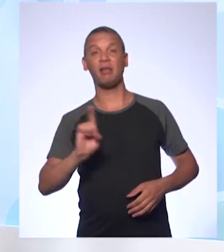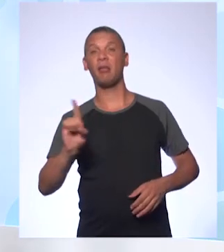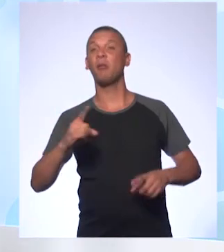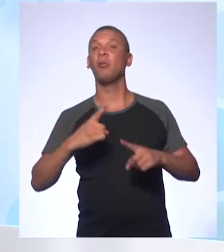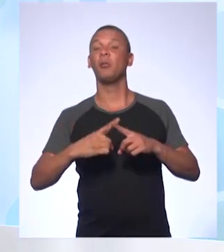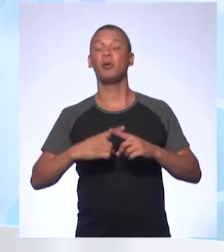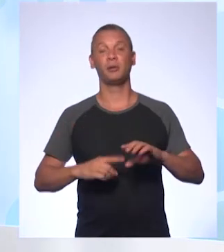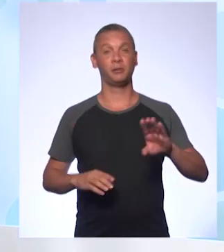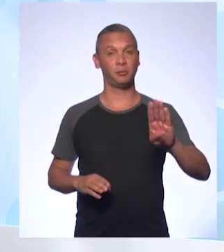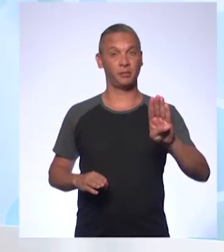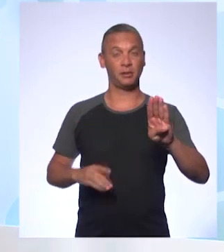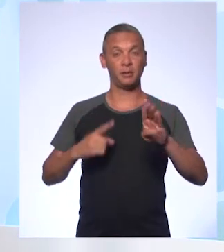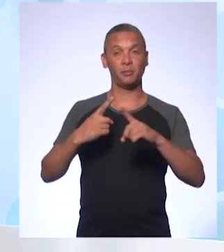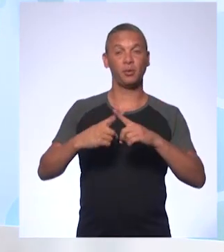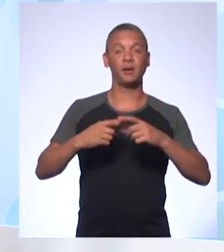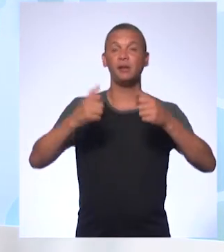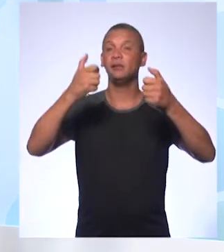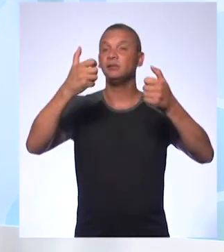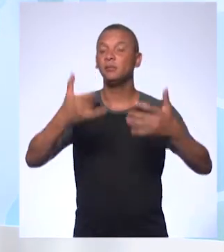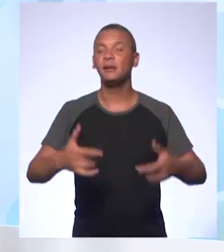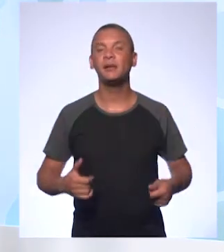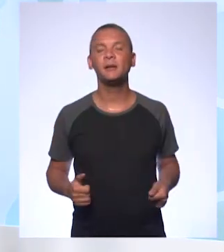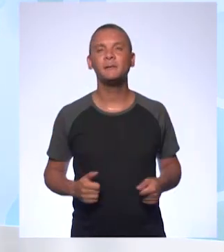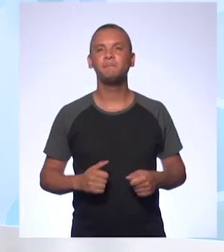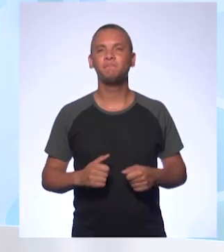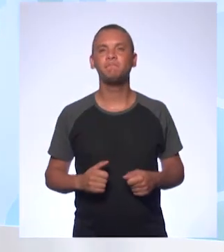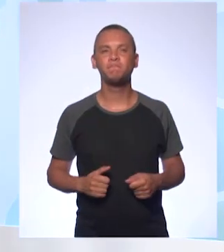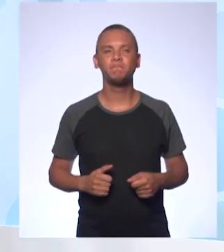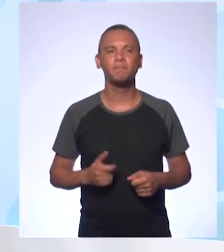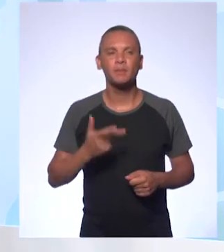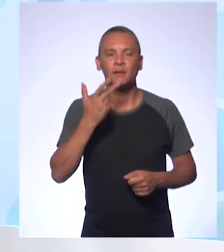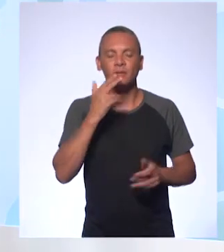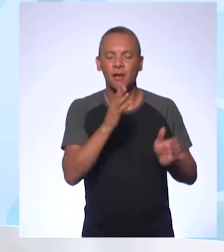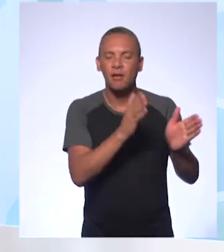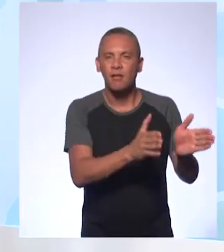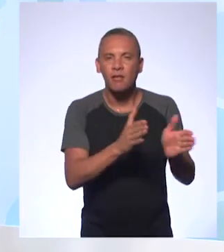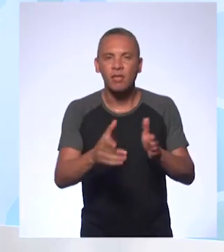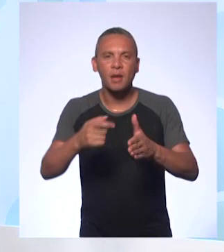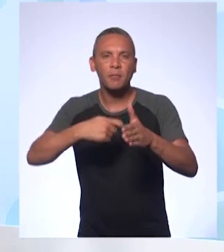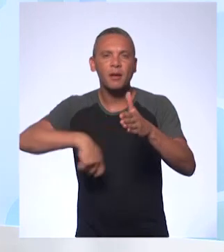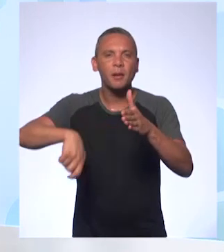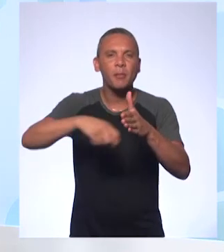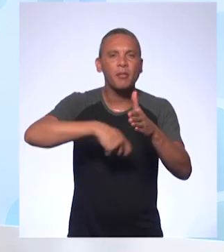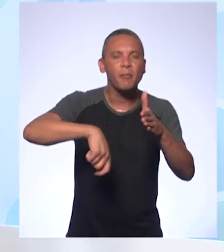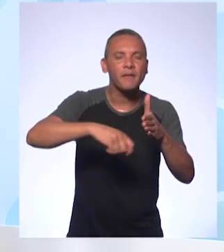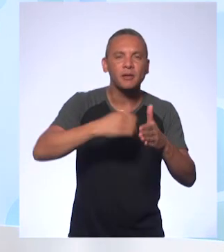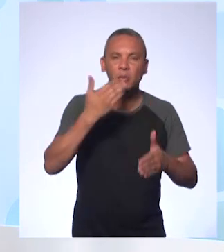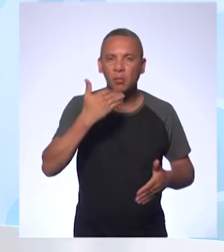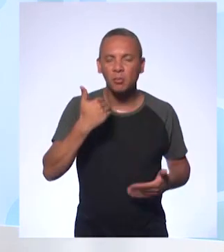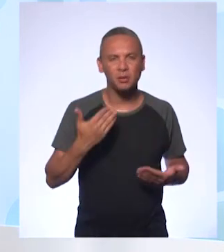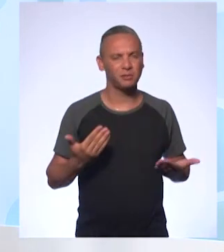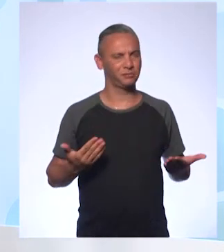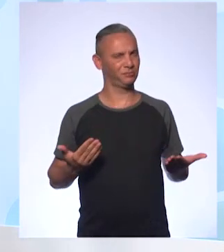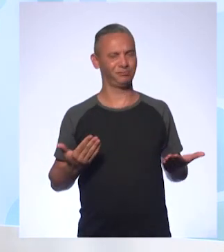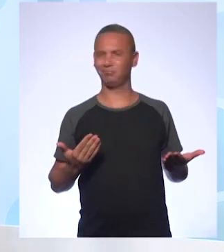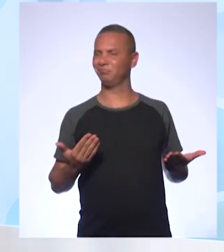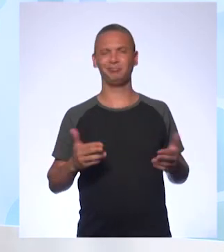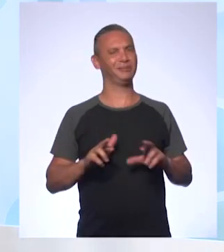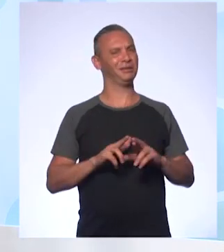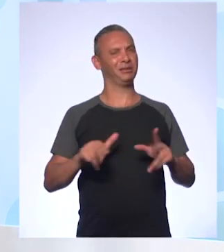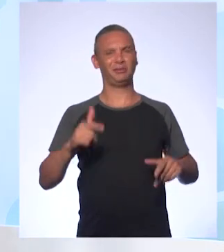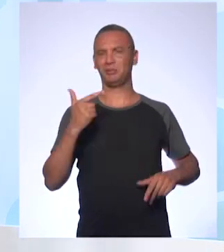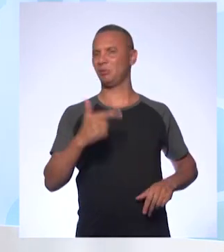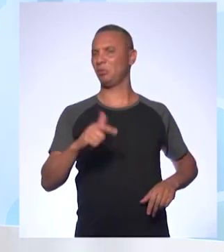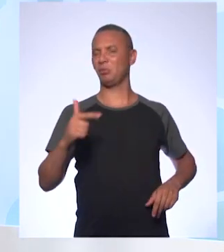ver a letra B. Descreve algumas etapas da preparação dessa receita. Não,